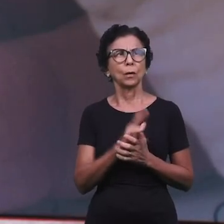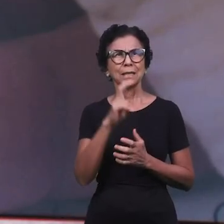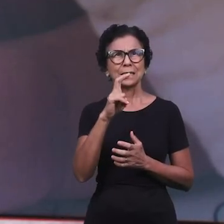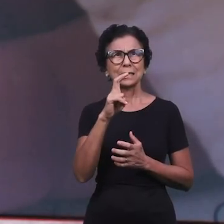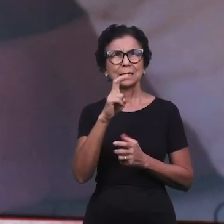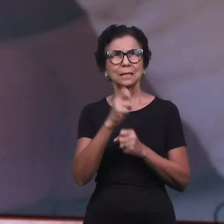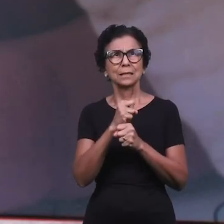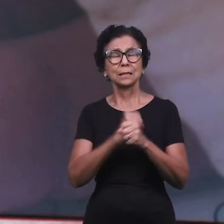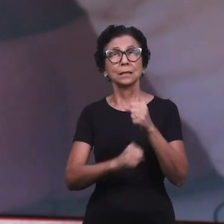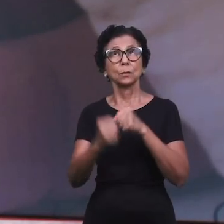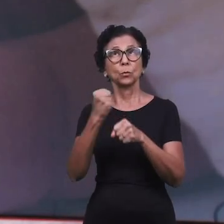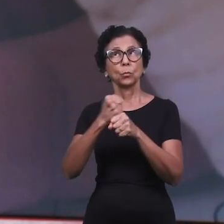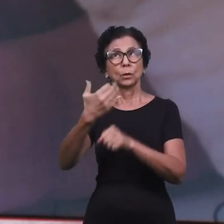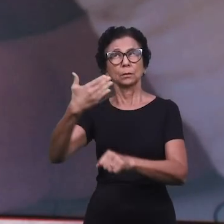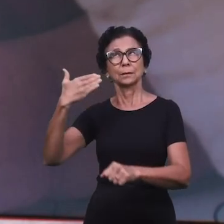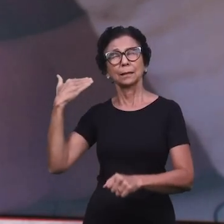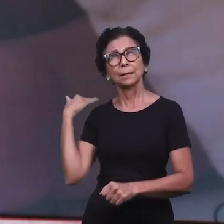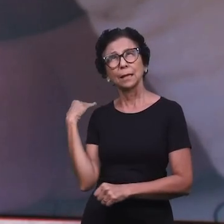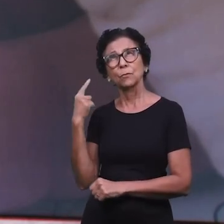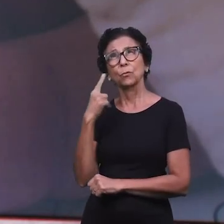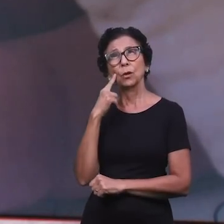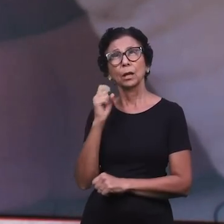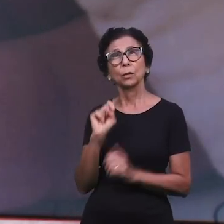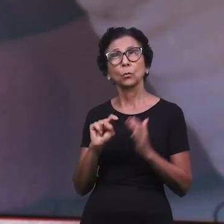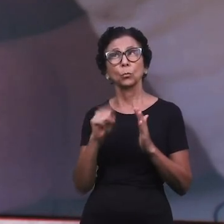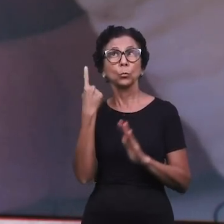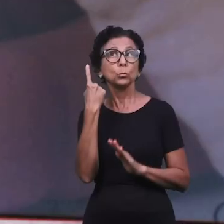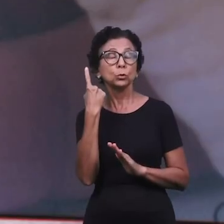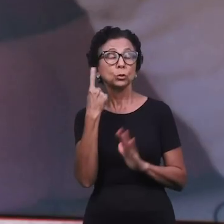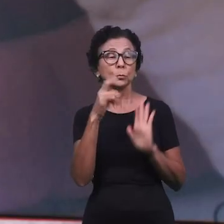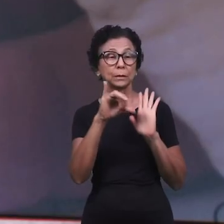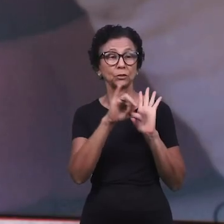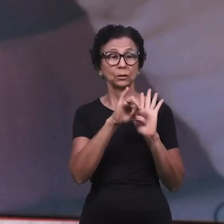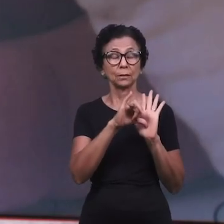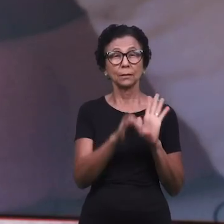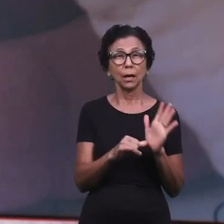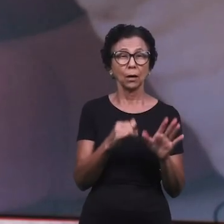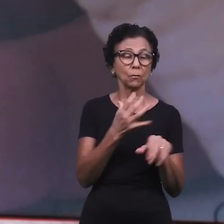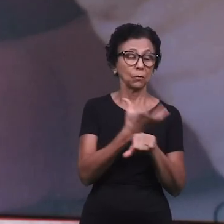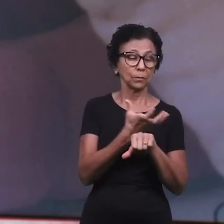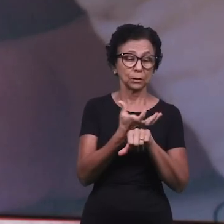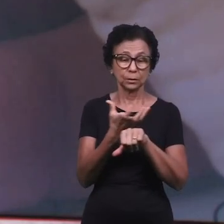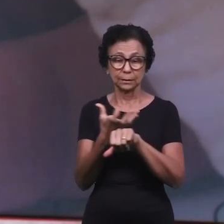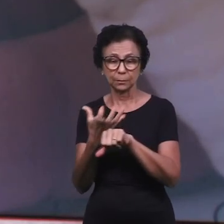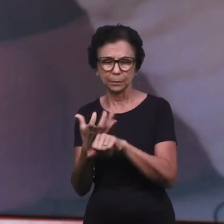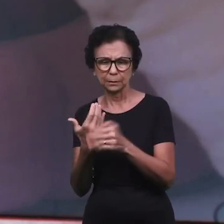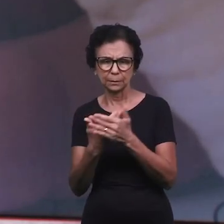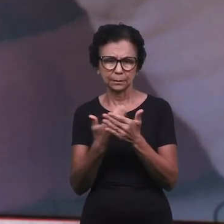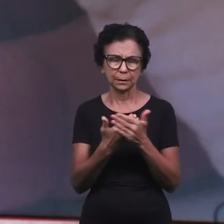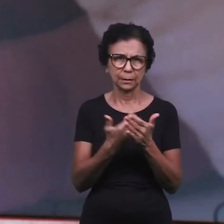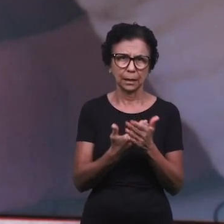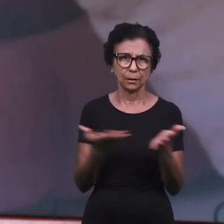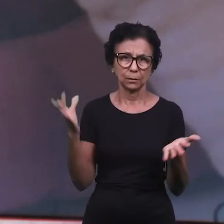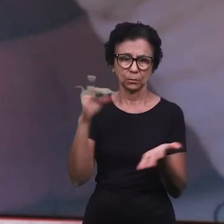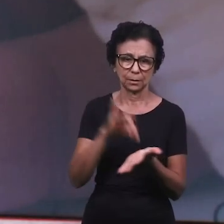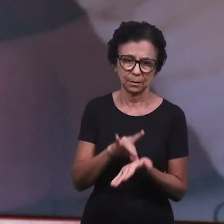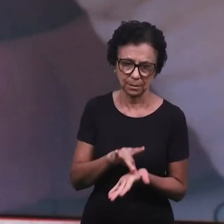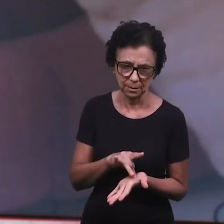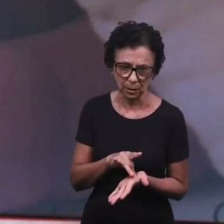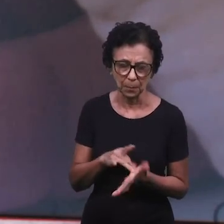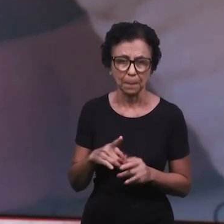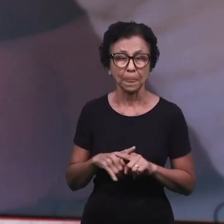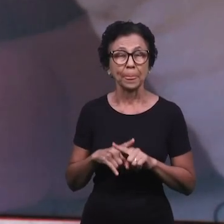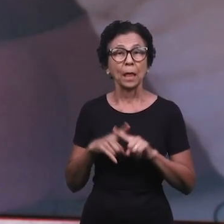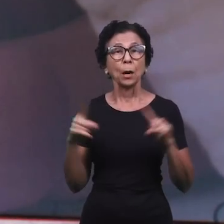anos, eu fiz aquilo que eu tinha que fazer. Peguei o último edital, estudei as matérias que foram previstas ali com as devidas atualizações. Mas